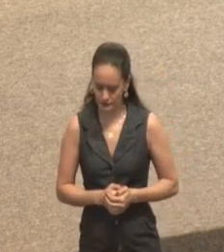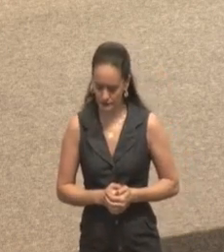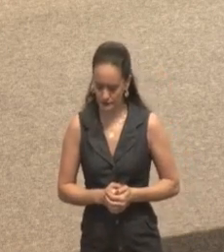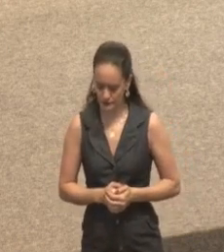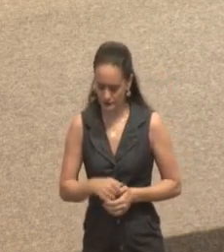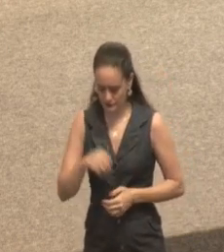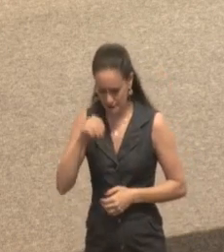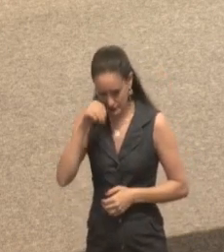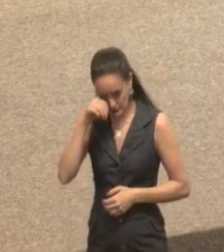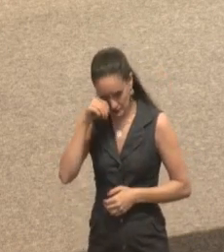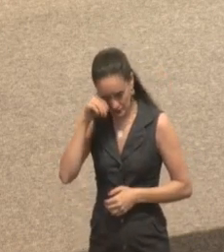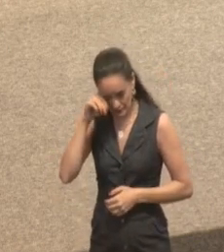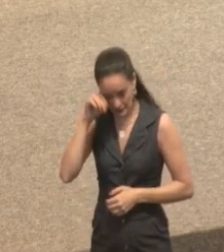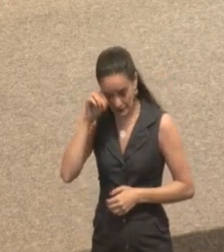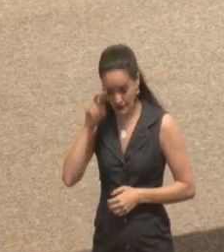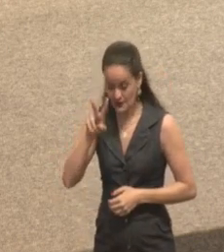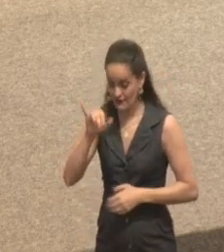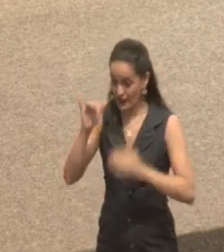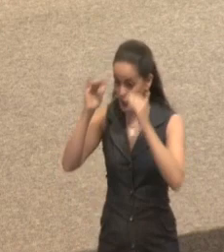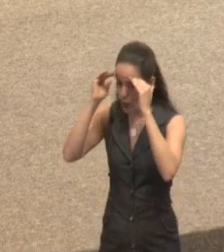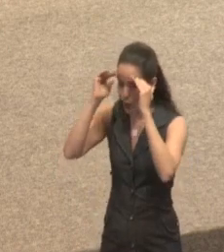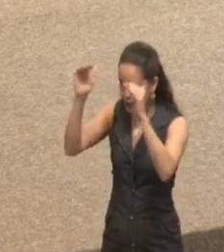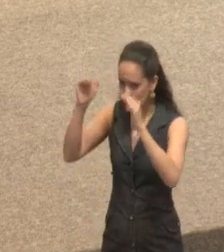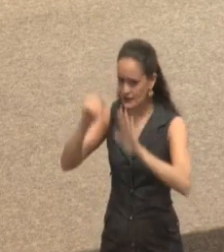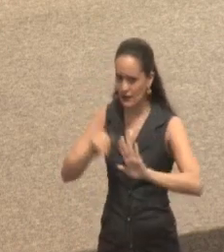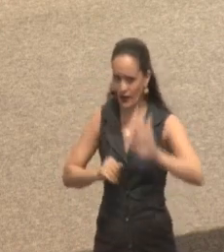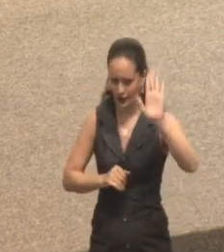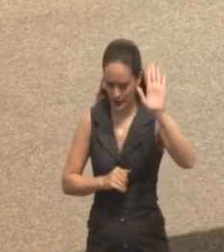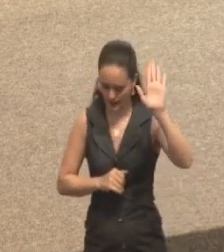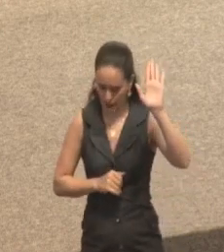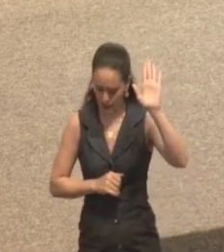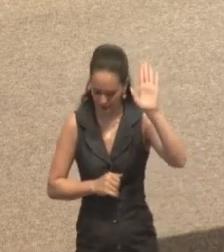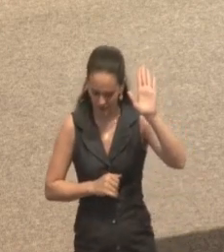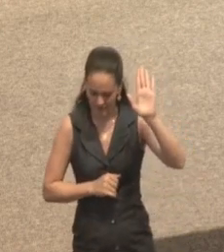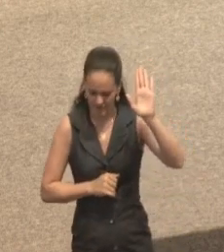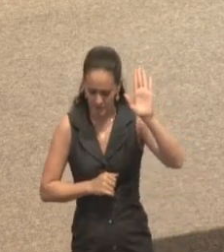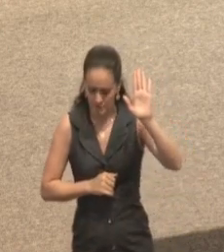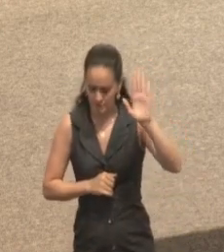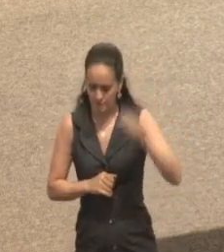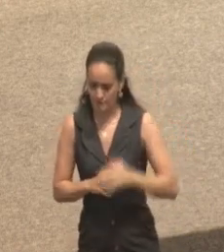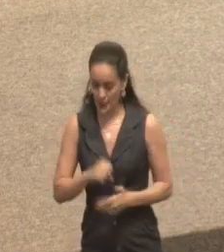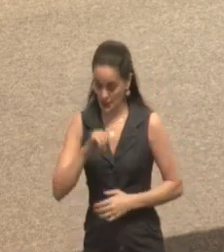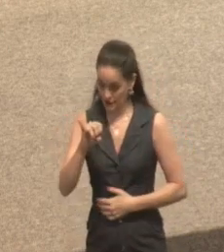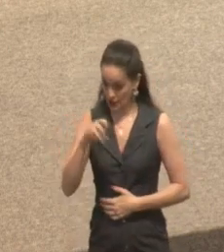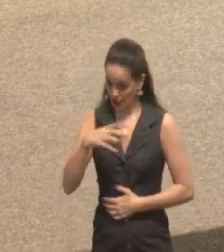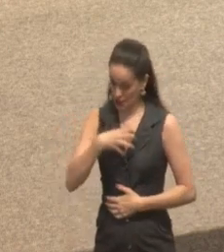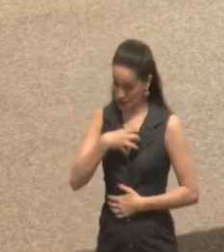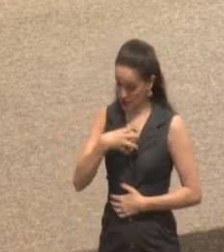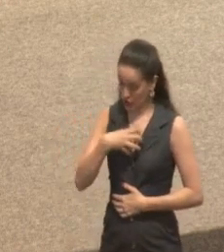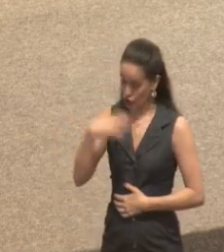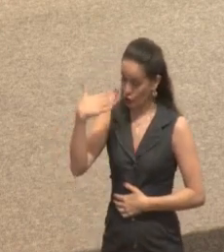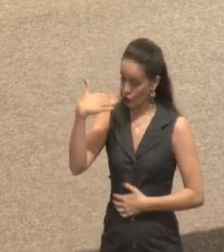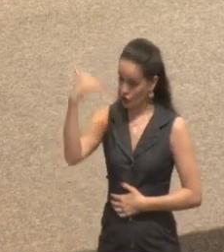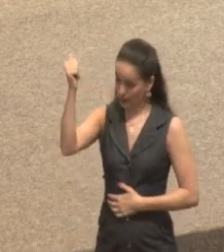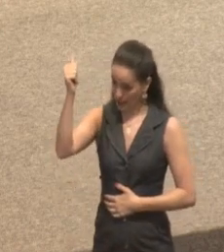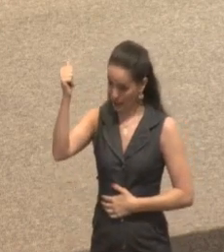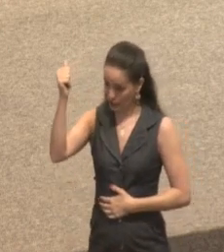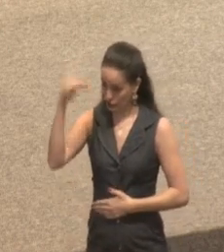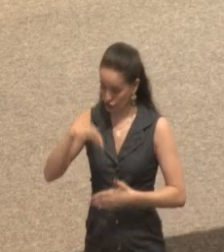Você tem, querido, vai obedecer? Levante de novo a mão. Você que levantou, levante de novo. Se eu tenho um chamado missionário, você levanta a mão bem